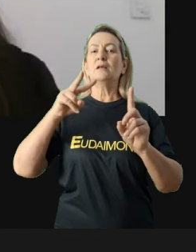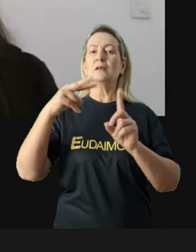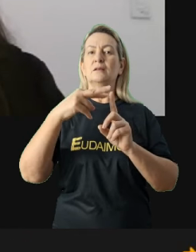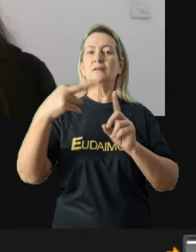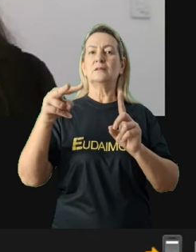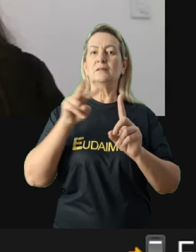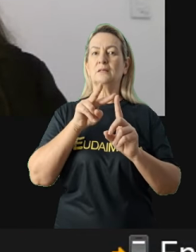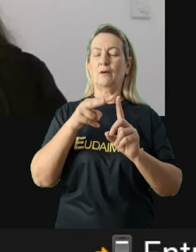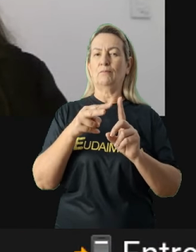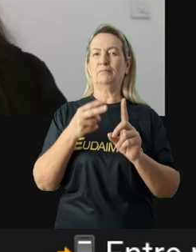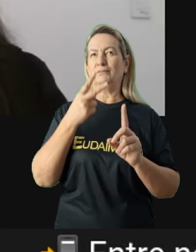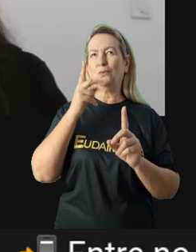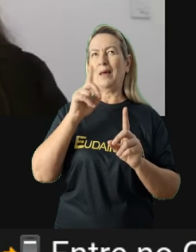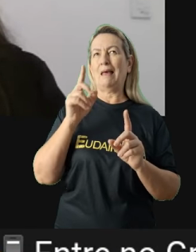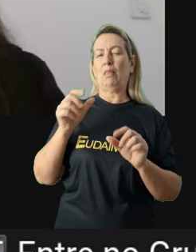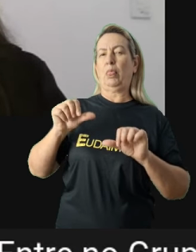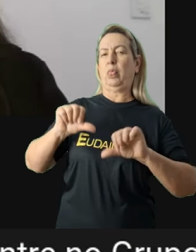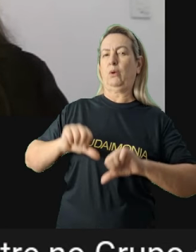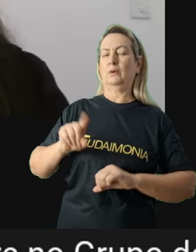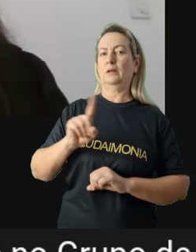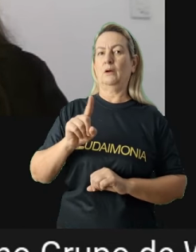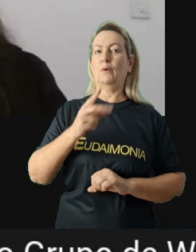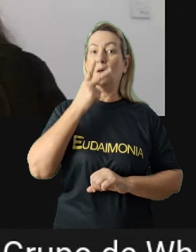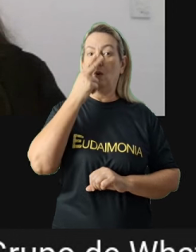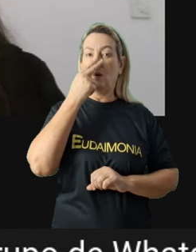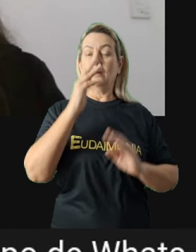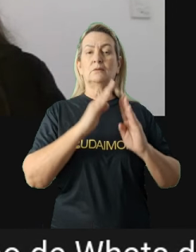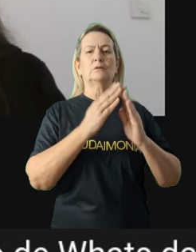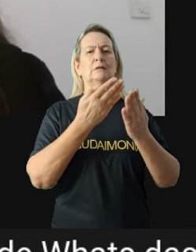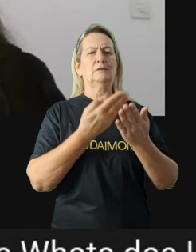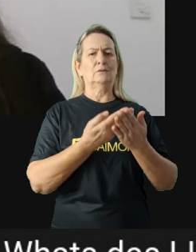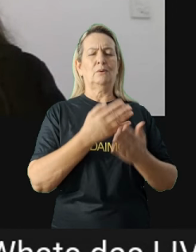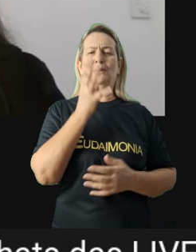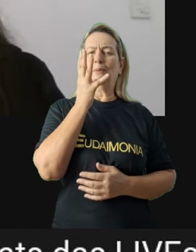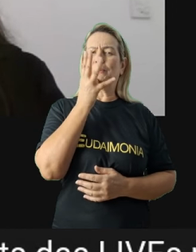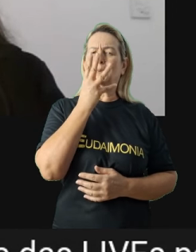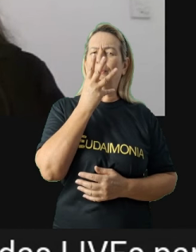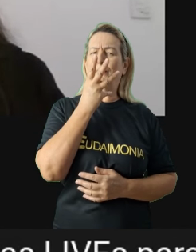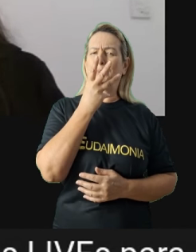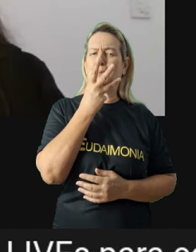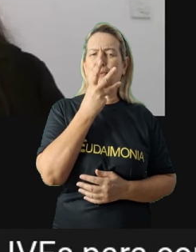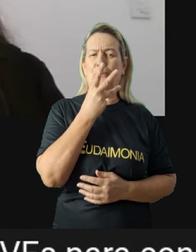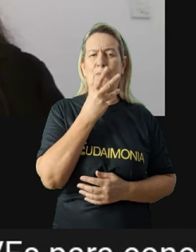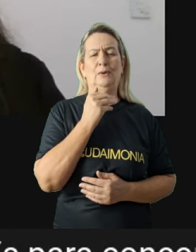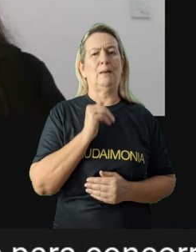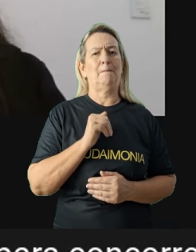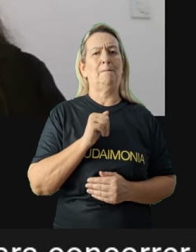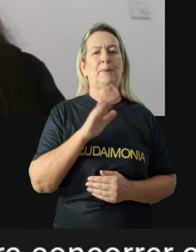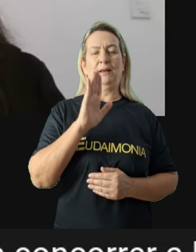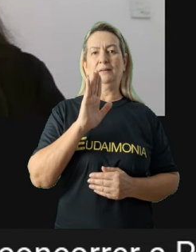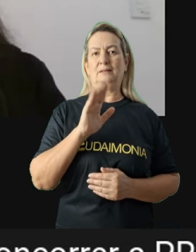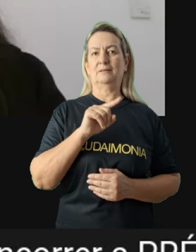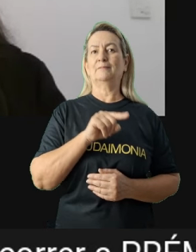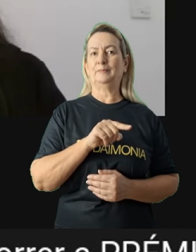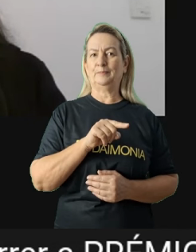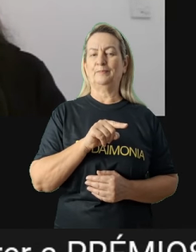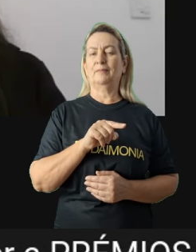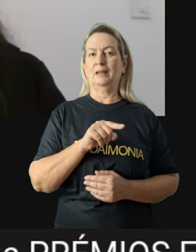particularmente tenho uma visão, não sei se pessimista, mas eu acho que na escola o processo é muito mais